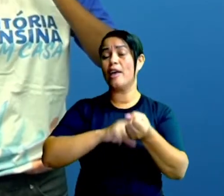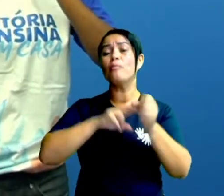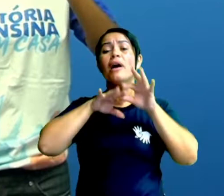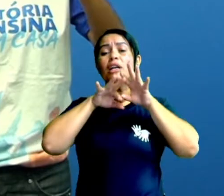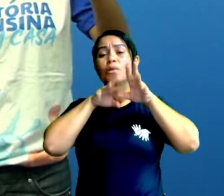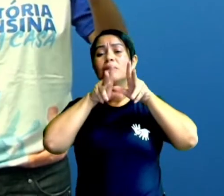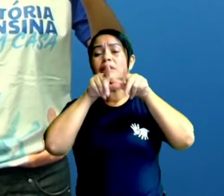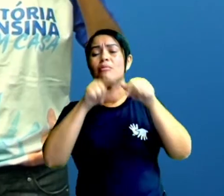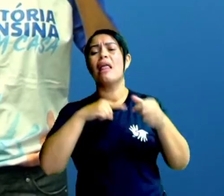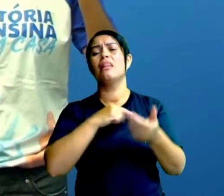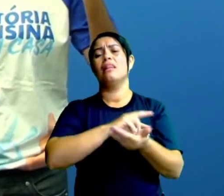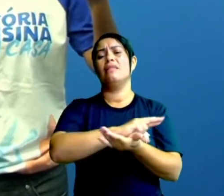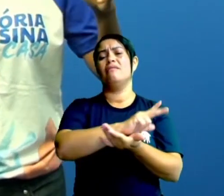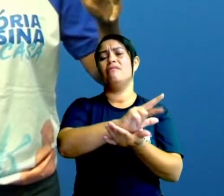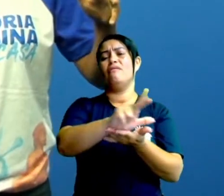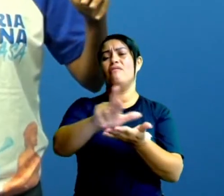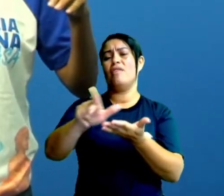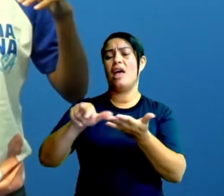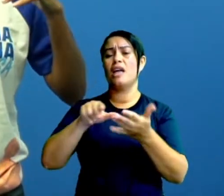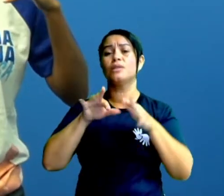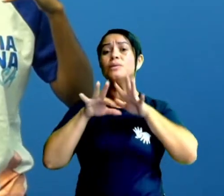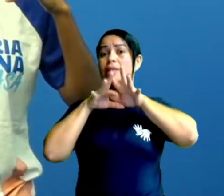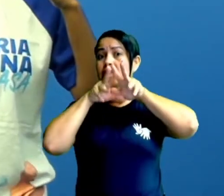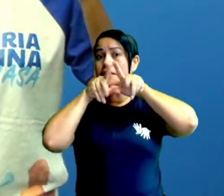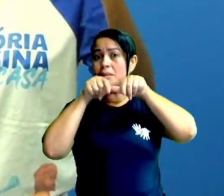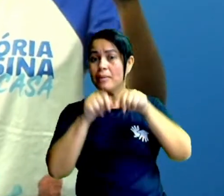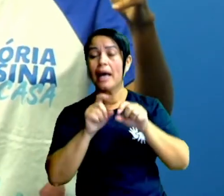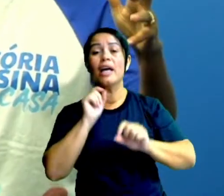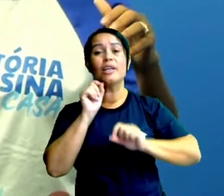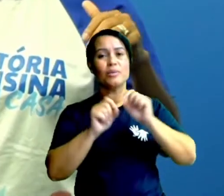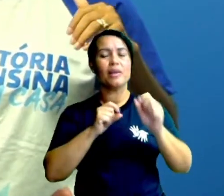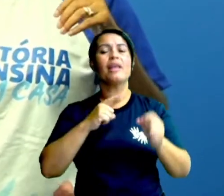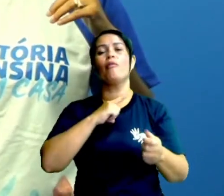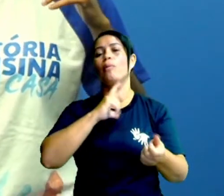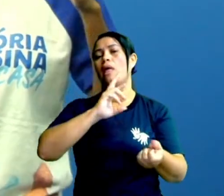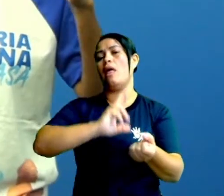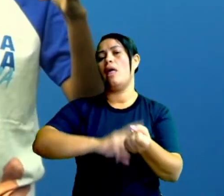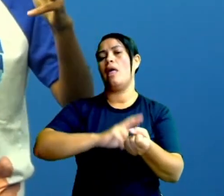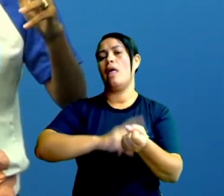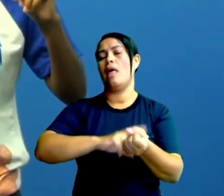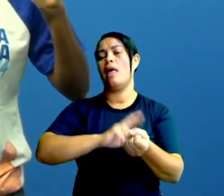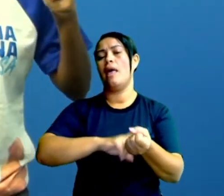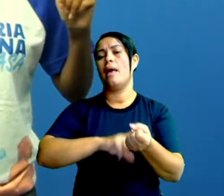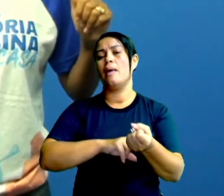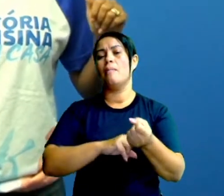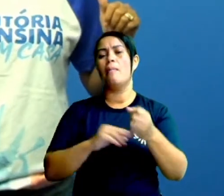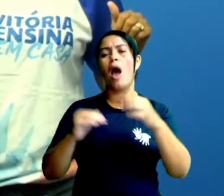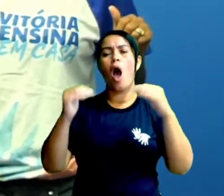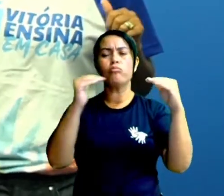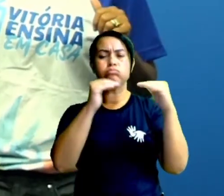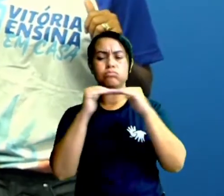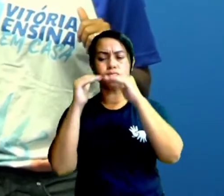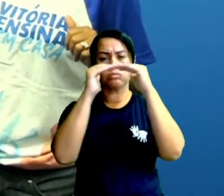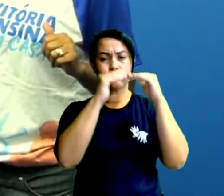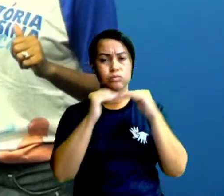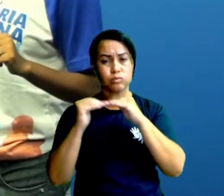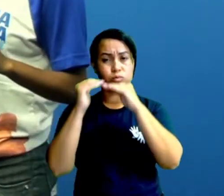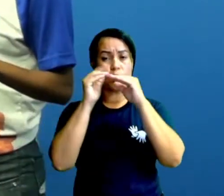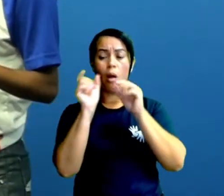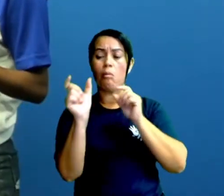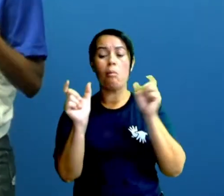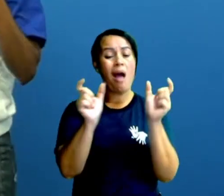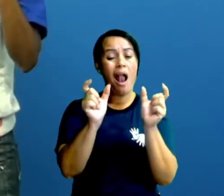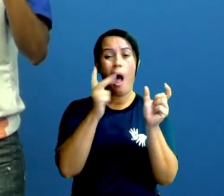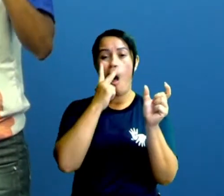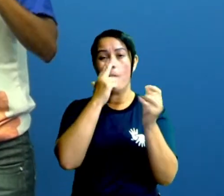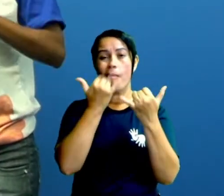aí ó os animais e vão rimando com os outros